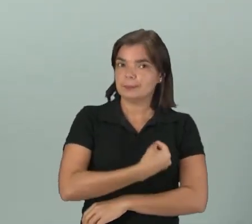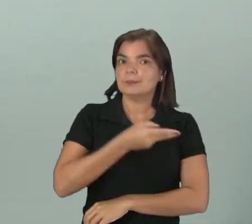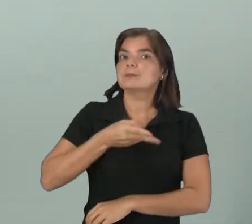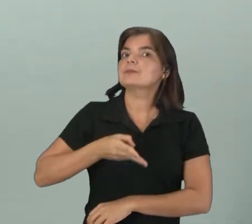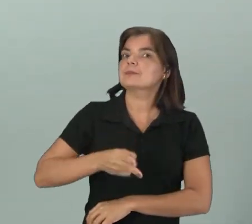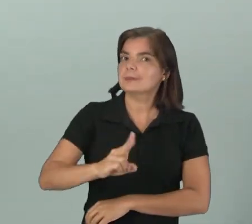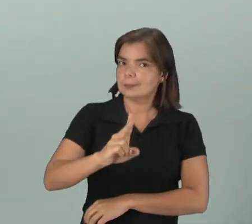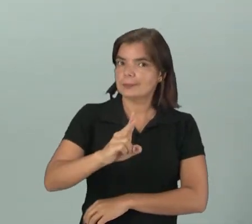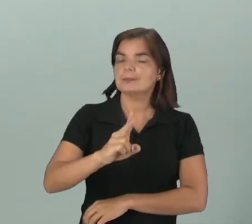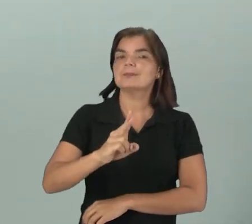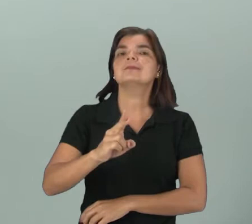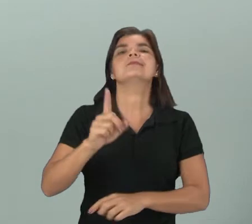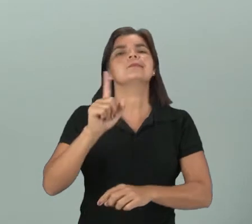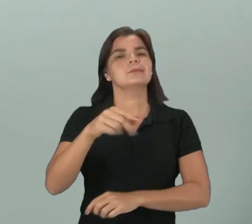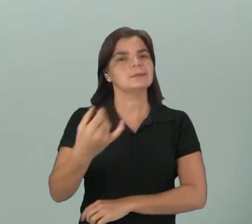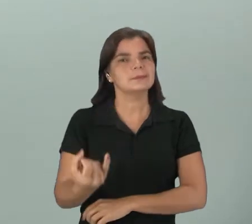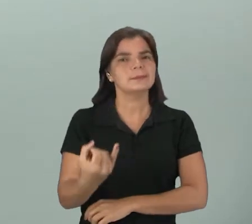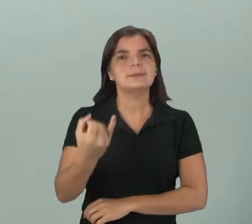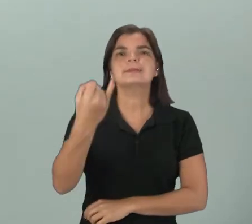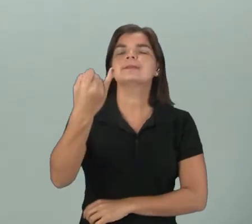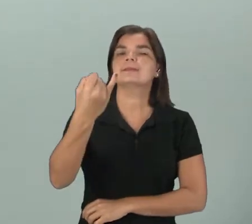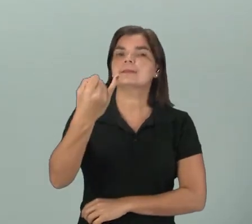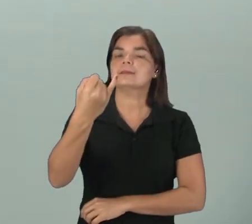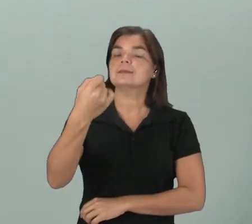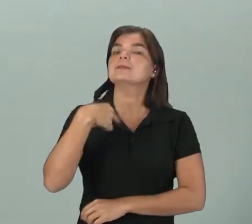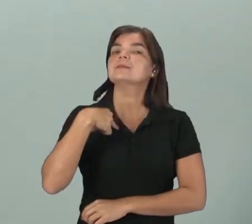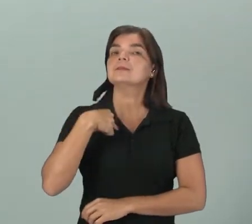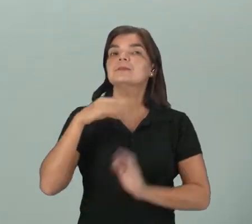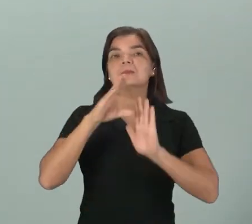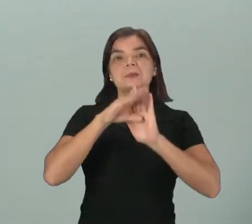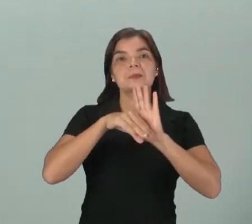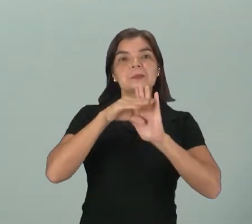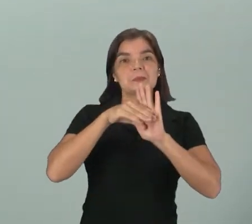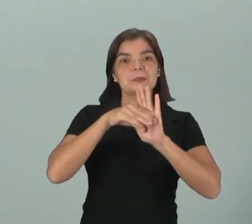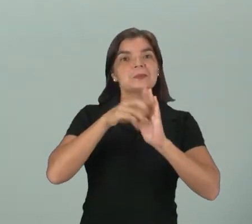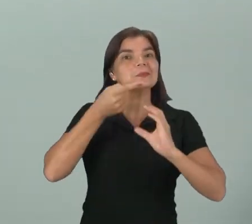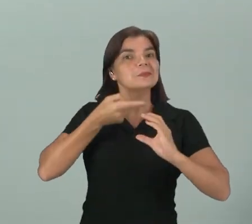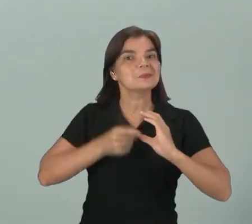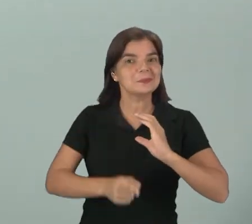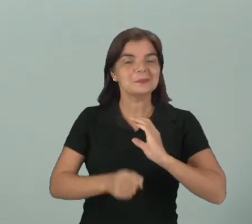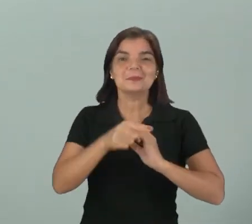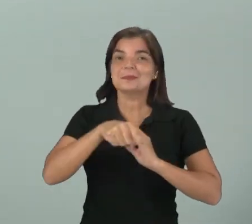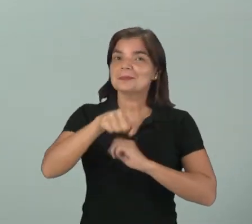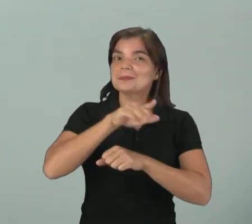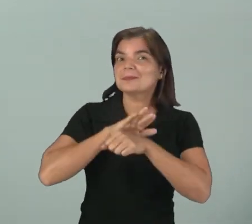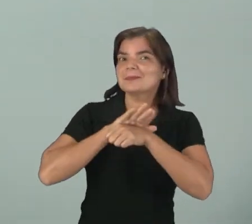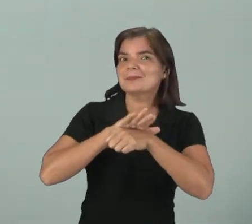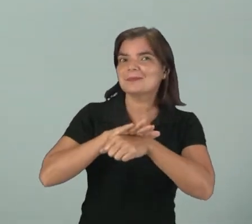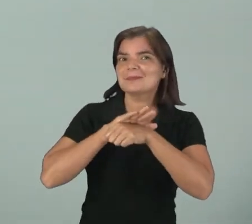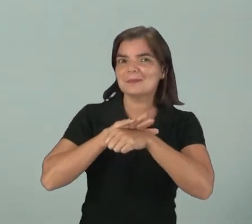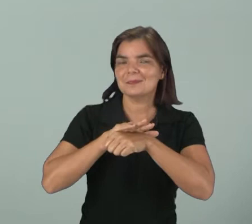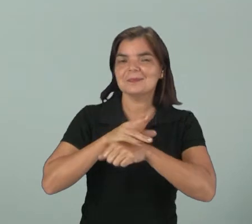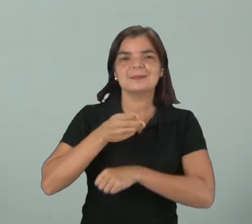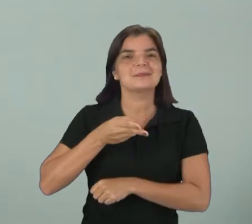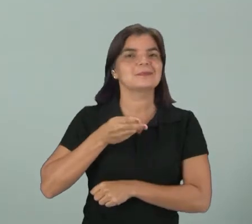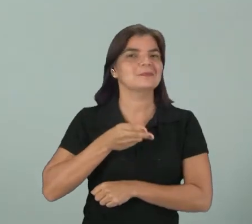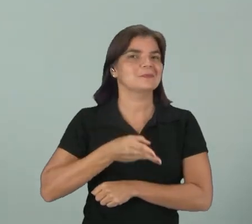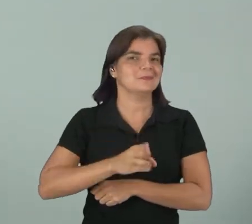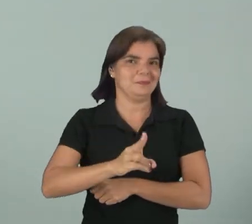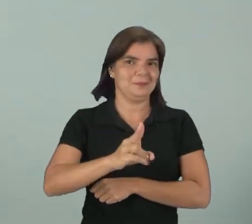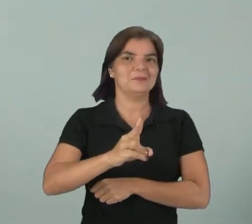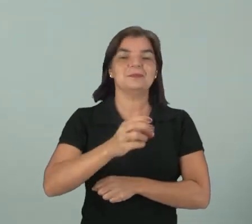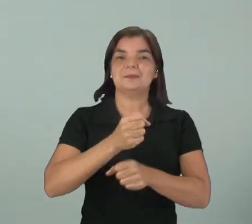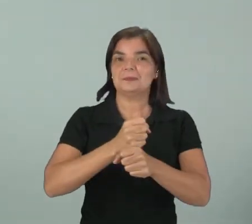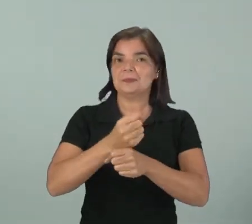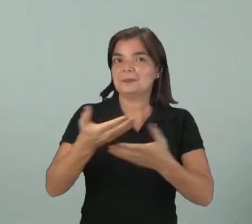ainda estamos vivendo, é importante reforçar esses conteúdos porque eles vão auxiliar vocês na continuidade do